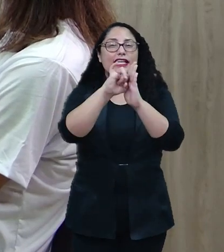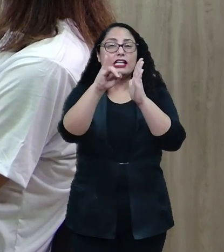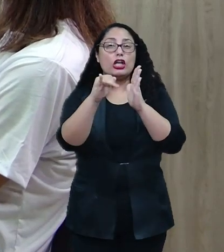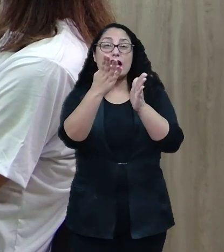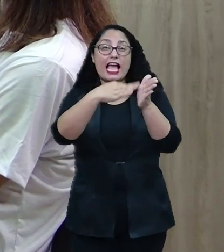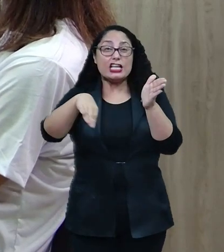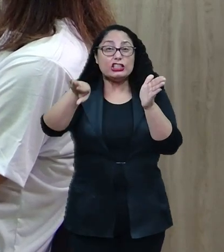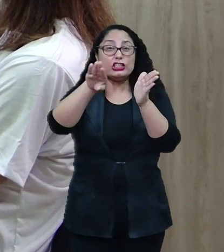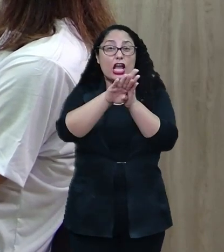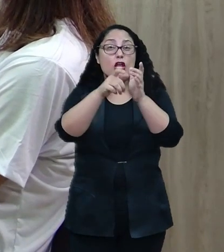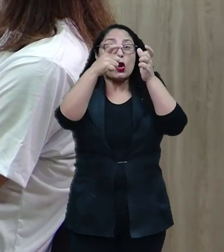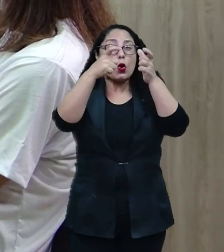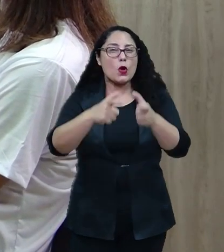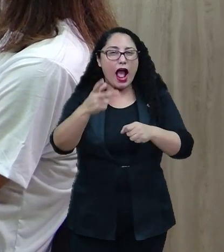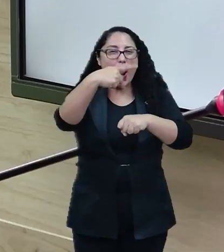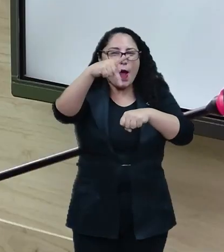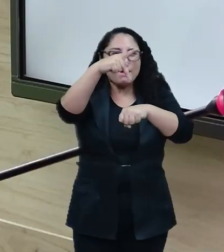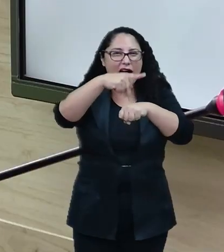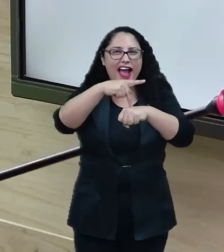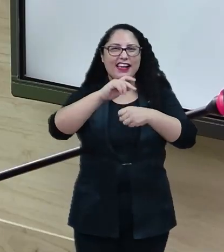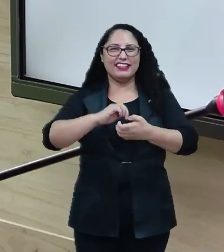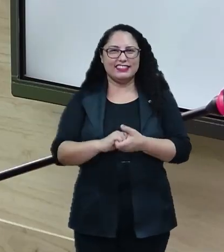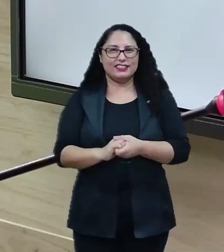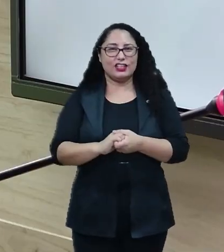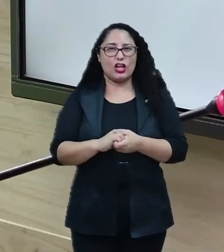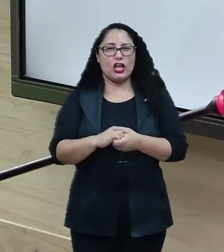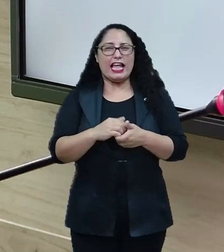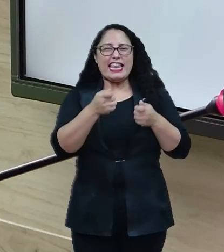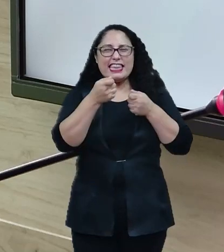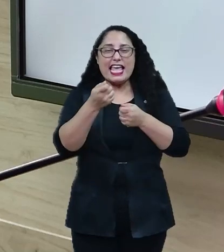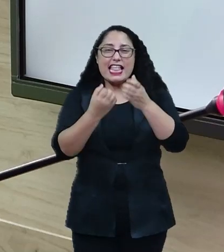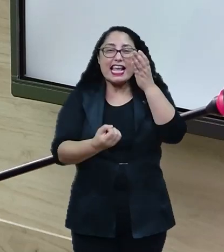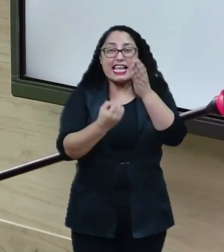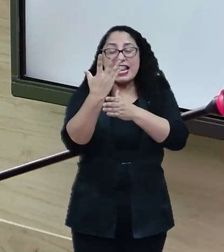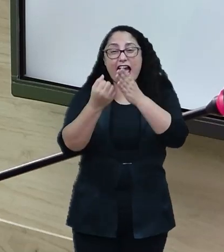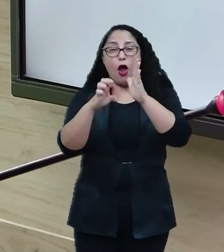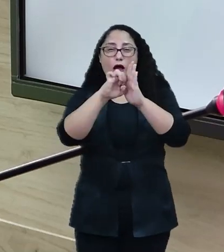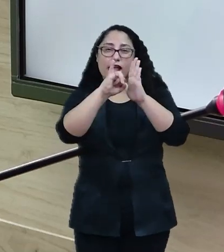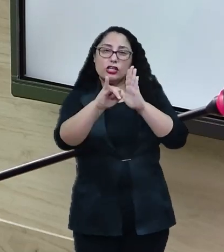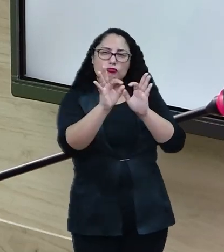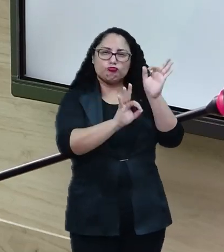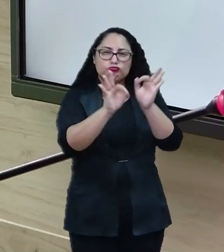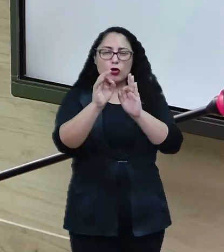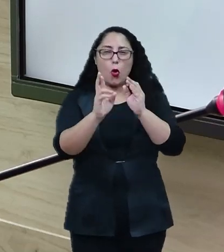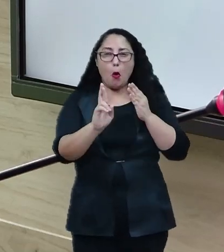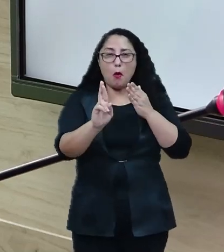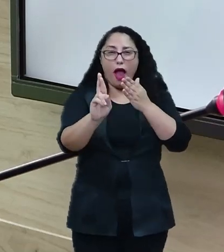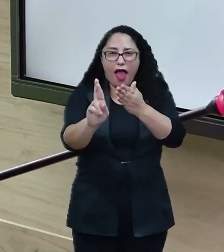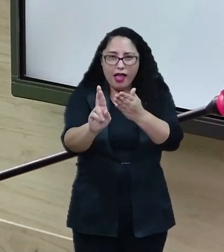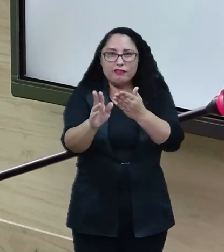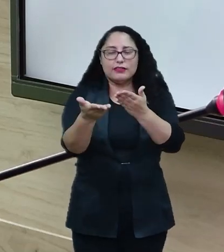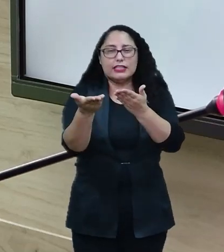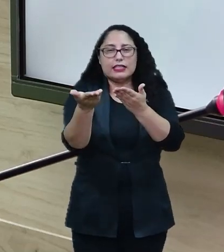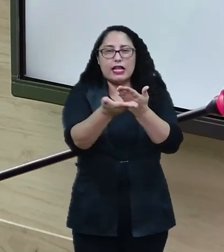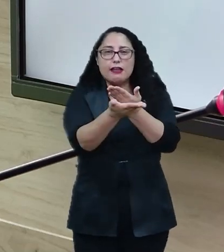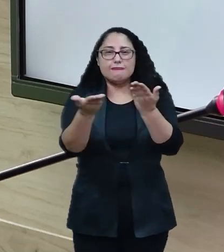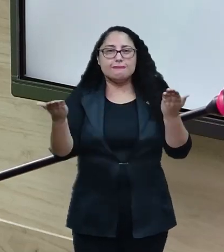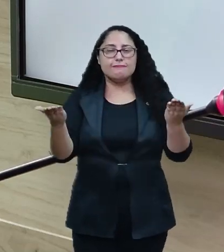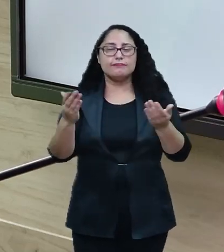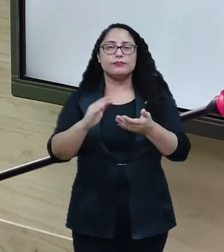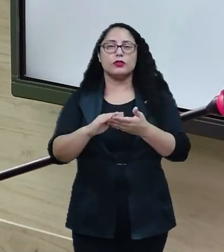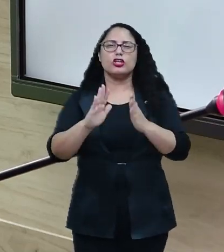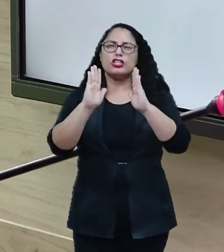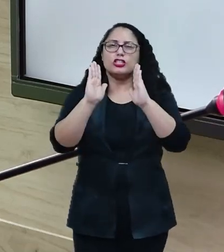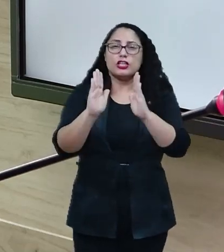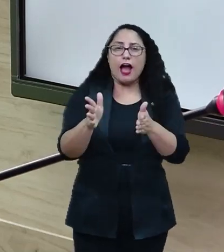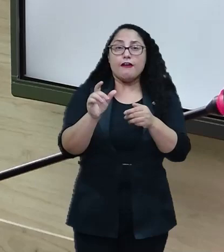que chegue ao destino. A gente tenta elaborar o edital tendo como referência o que